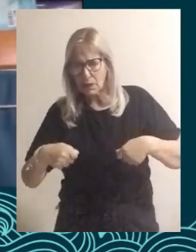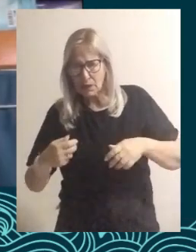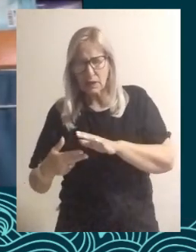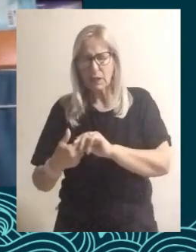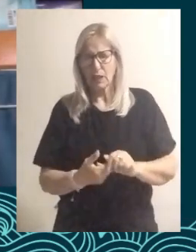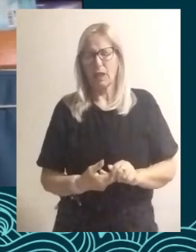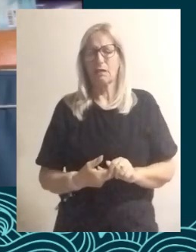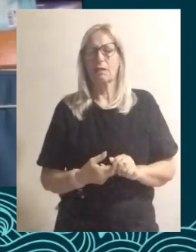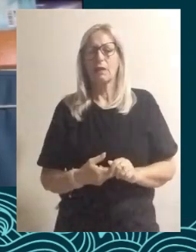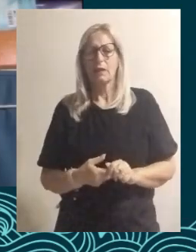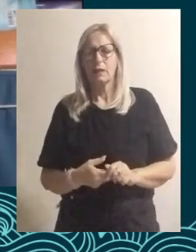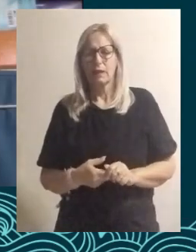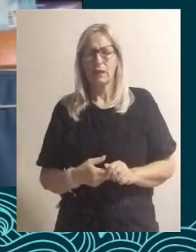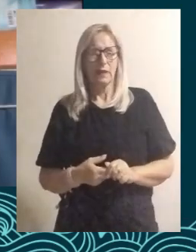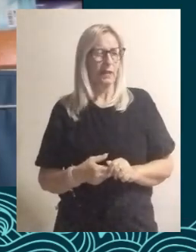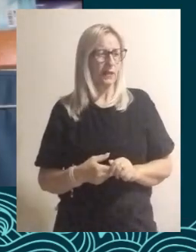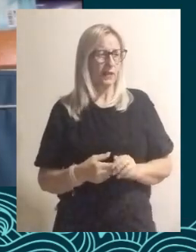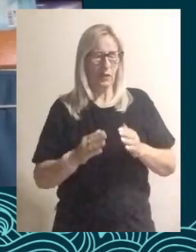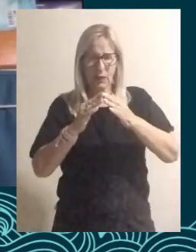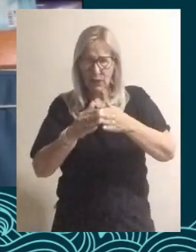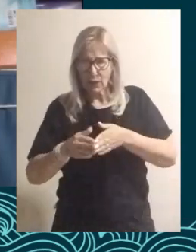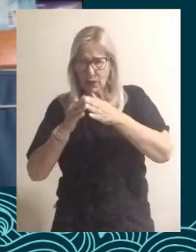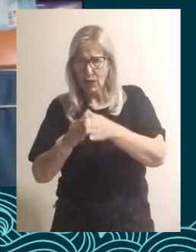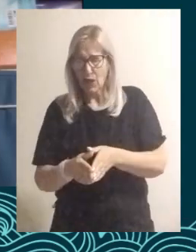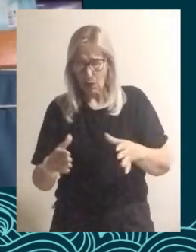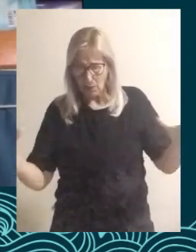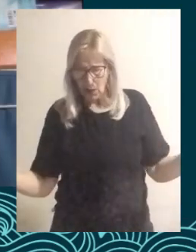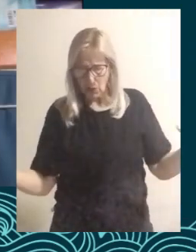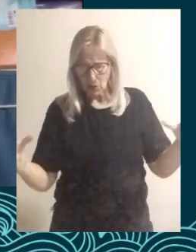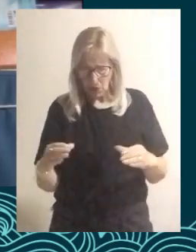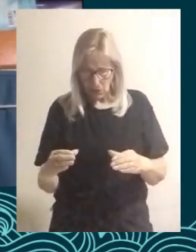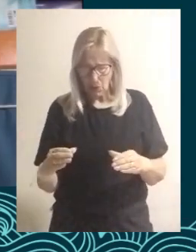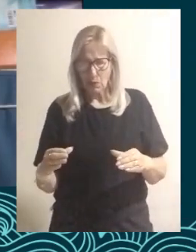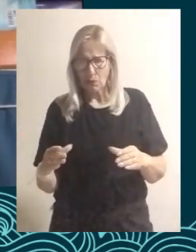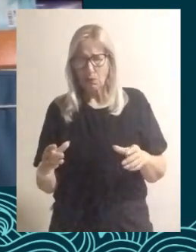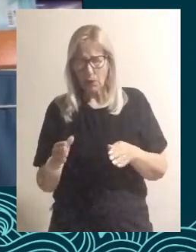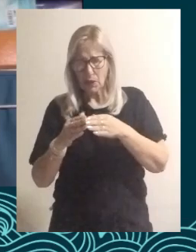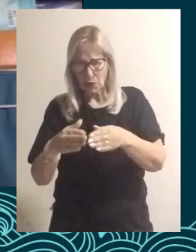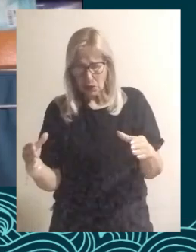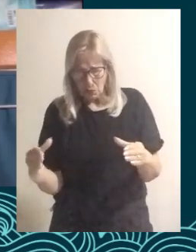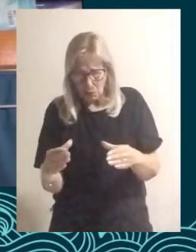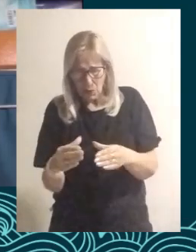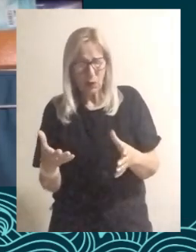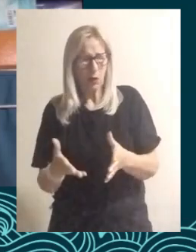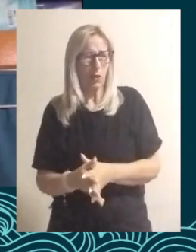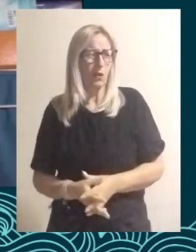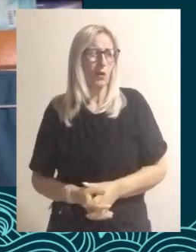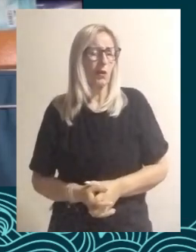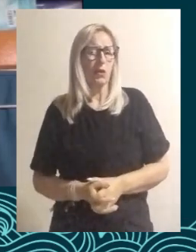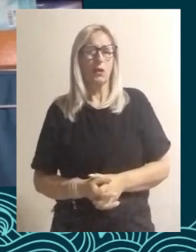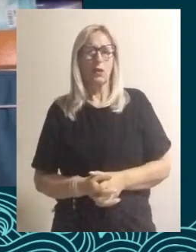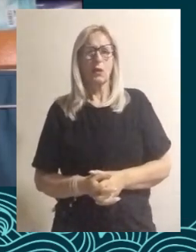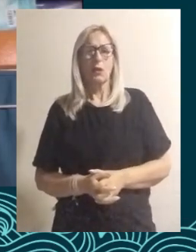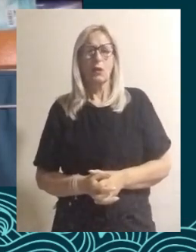ter acesso a todos os materiais que eu gostaria, eu ia precisar ir navegar com um barco que era menor do que eu imaginava que